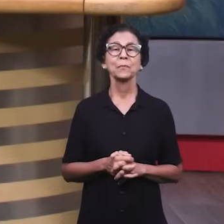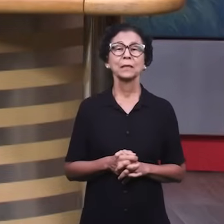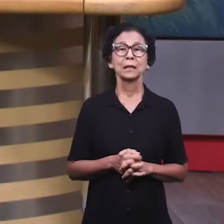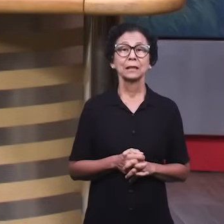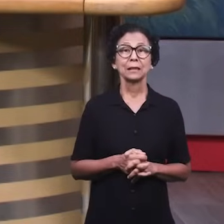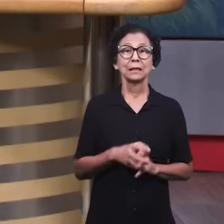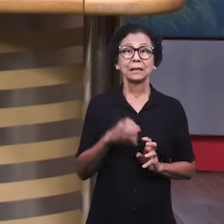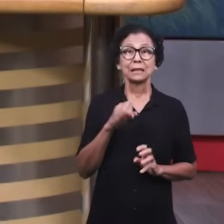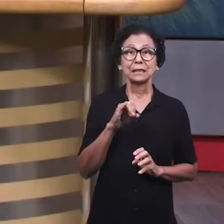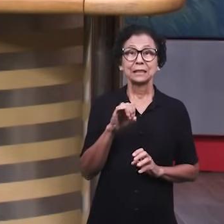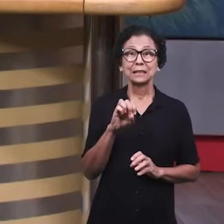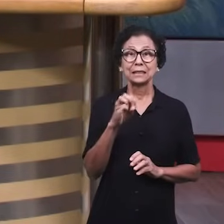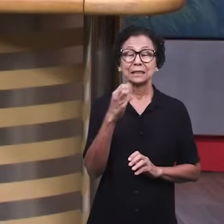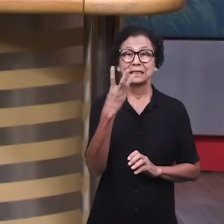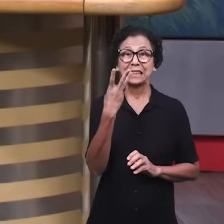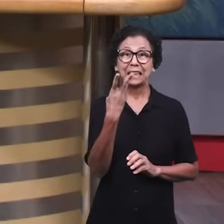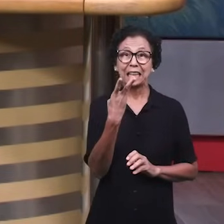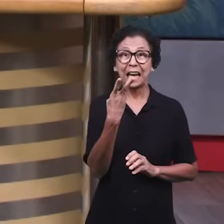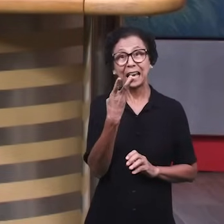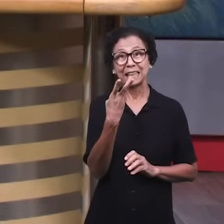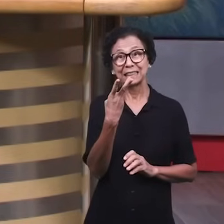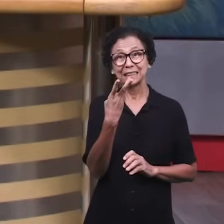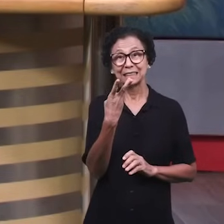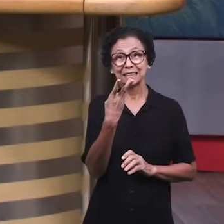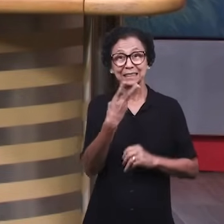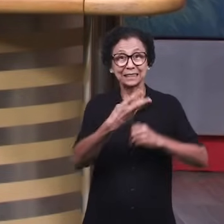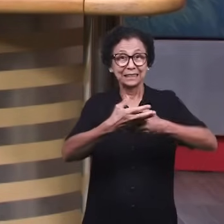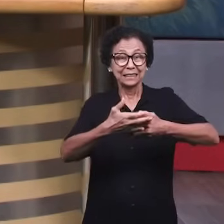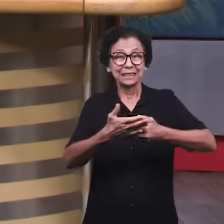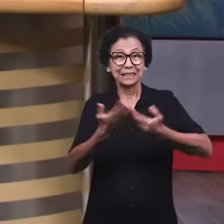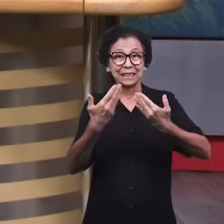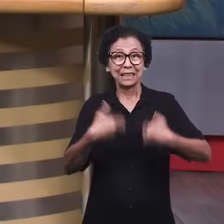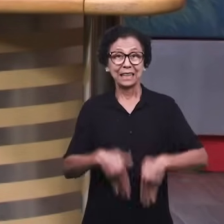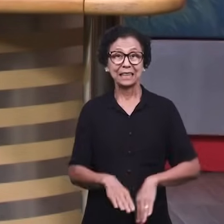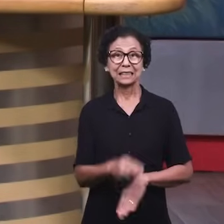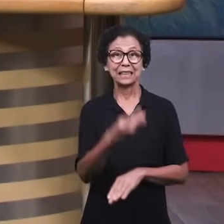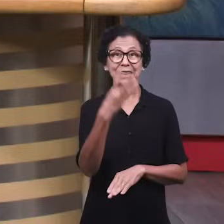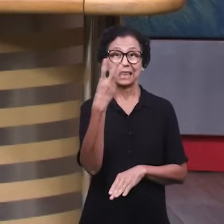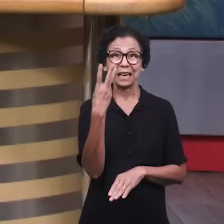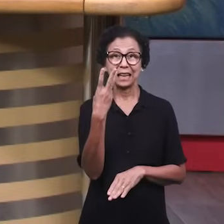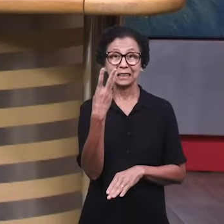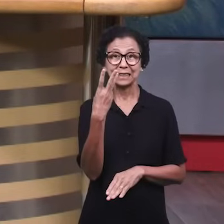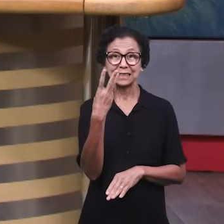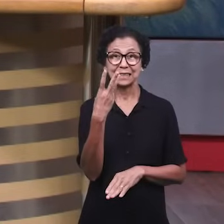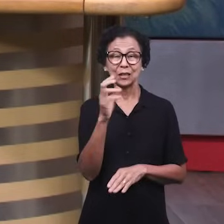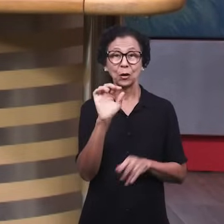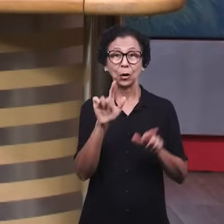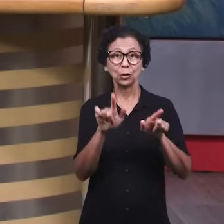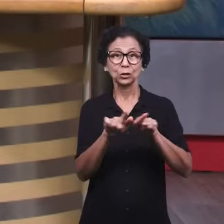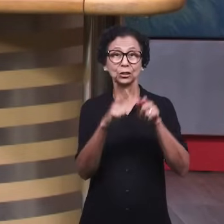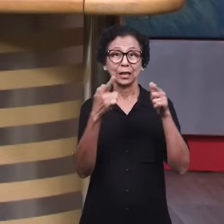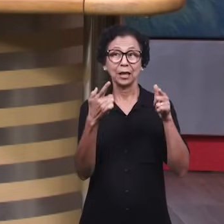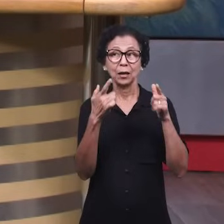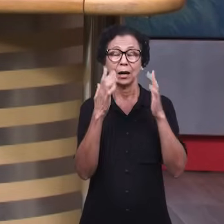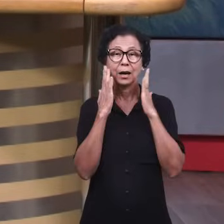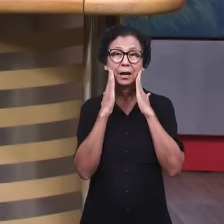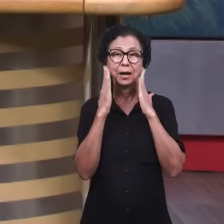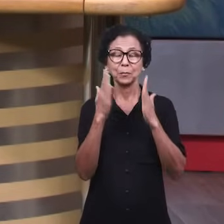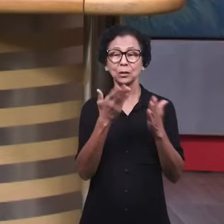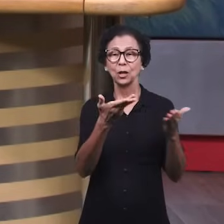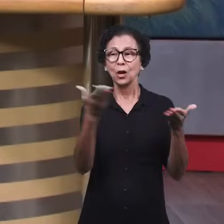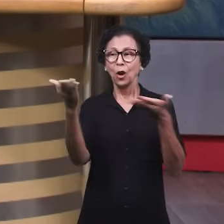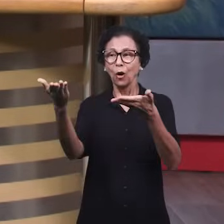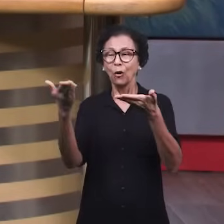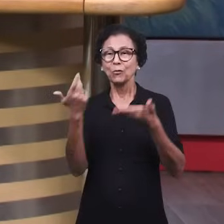ou trigêmeos convidar um outro pastor acho que fica mais fica mais sáb que ele consagrar um depois do outro convida um outro pastor